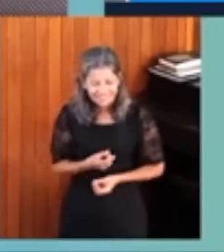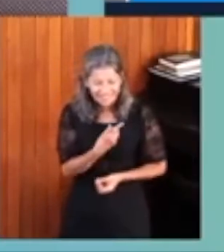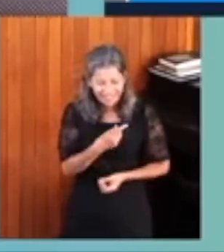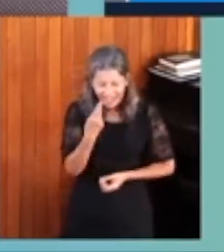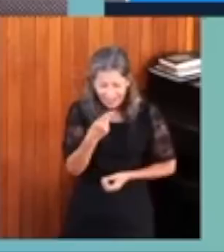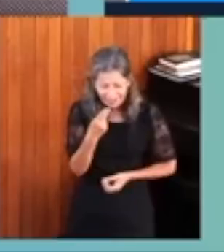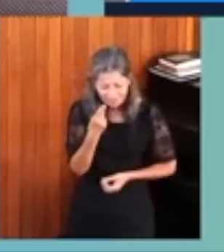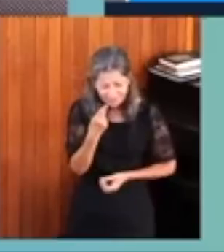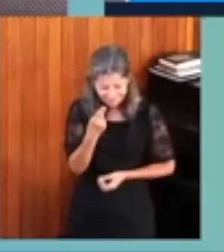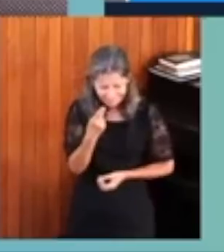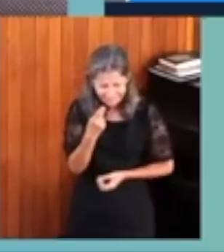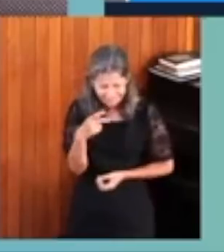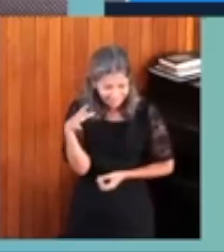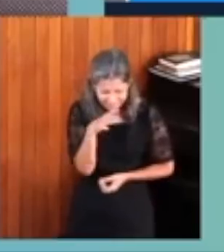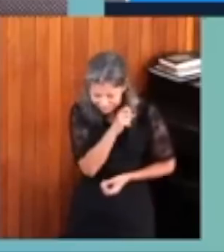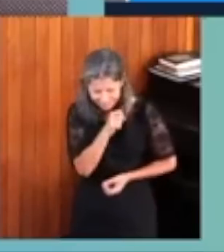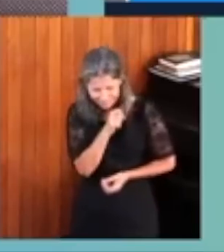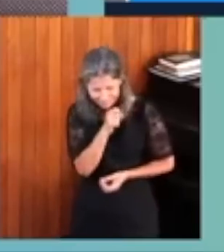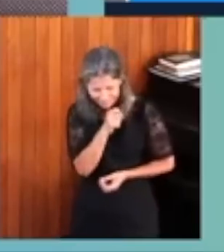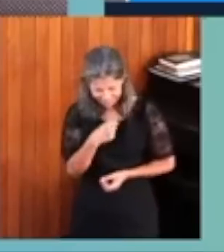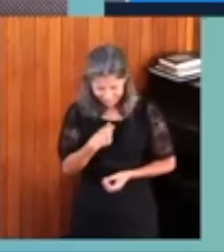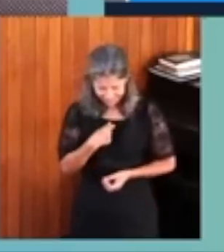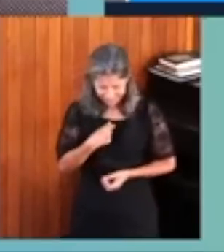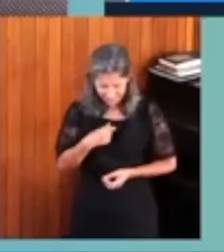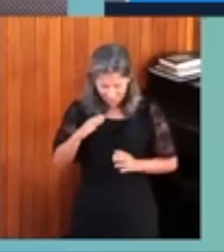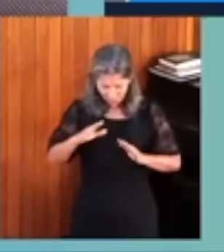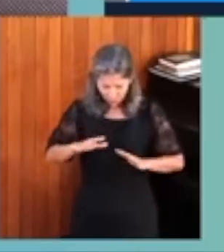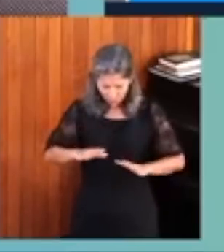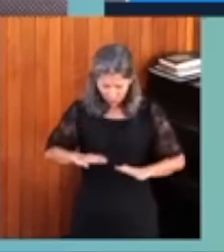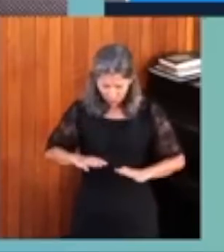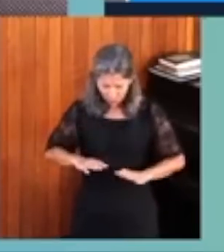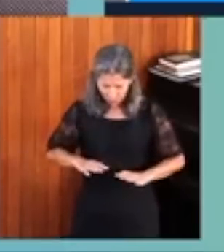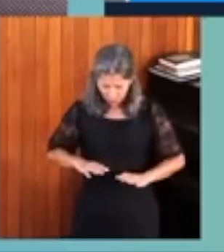dela. Eu vou tentar frear um pouquinho, tá?